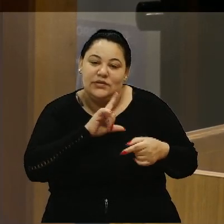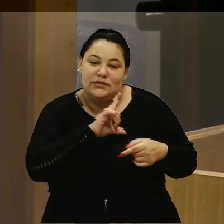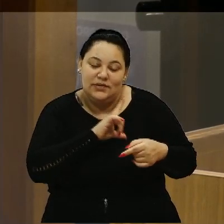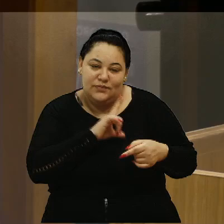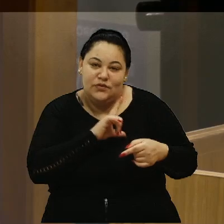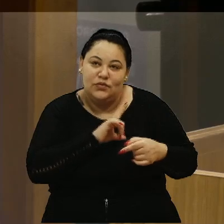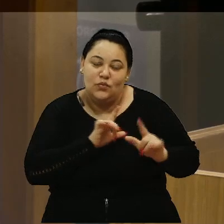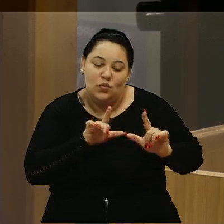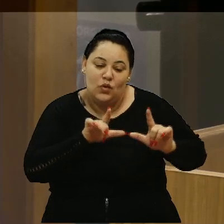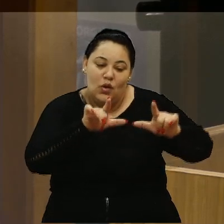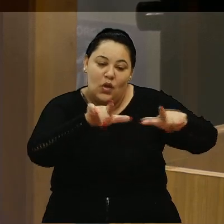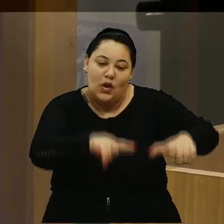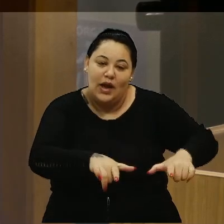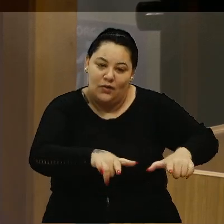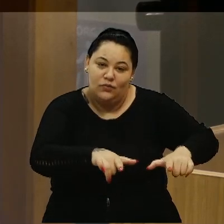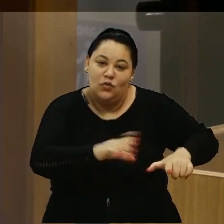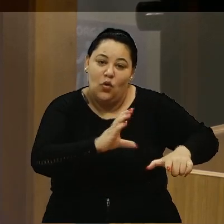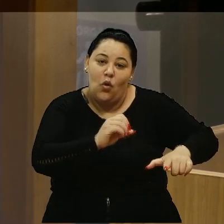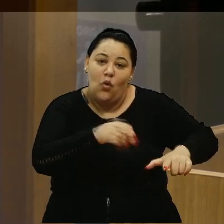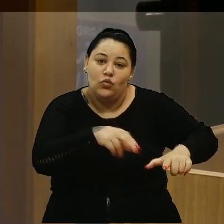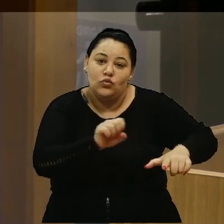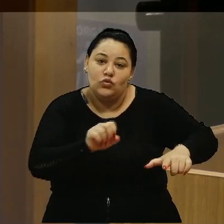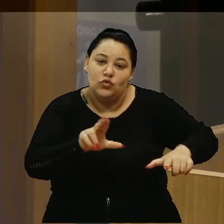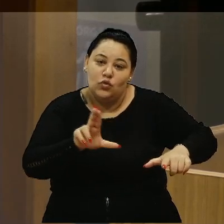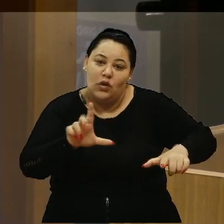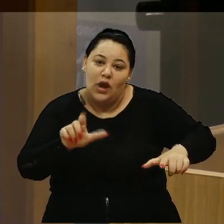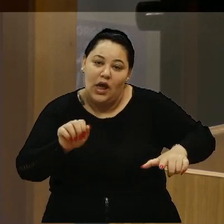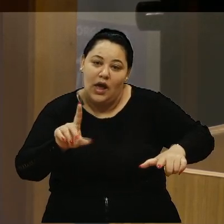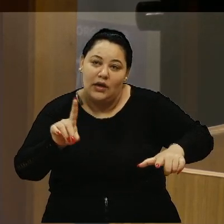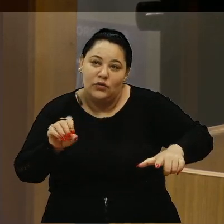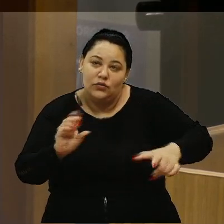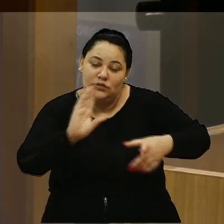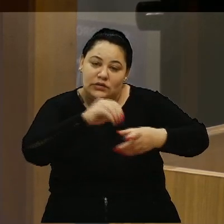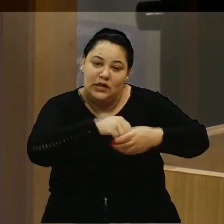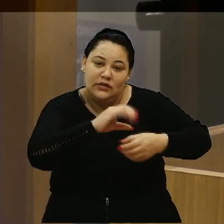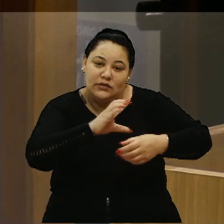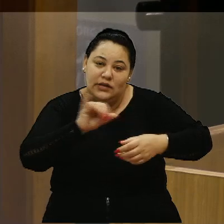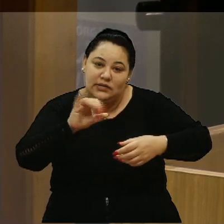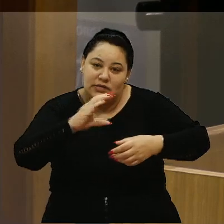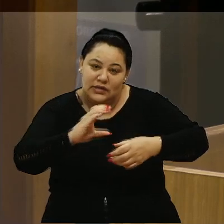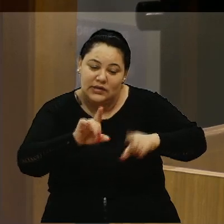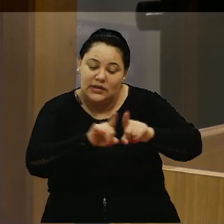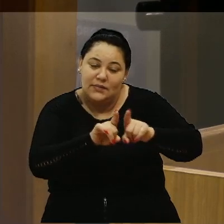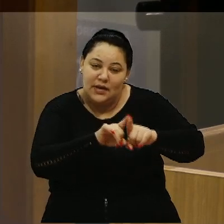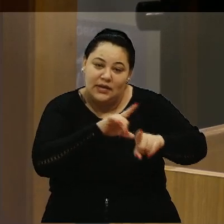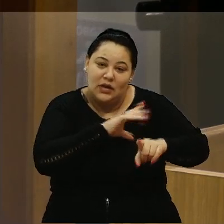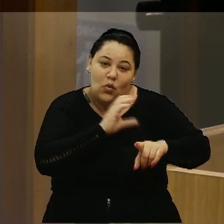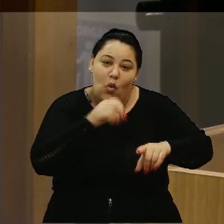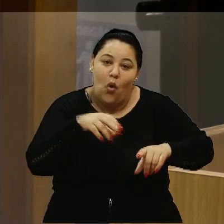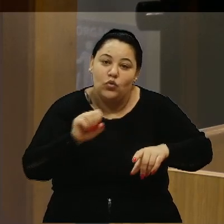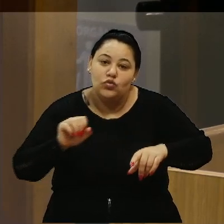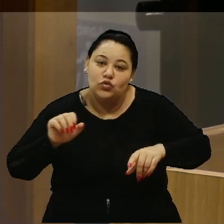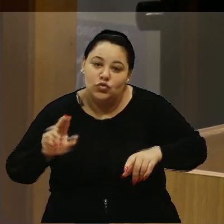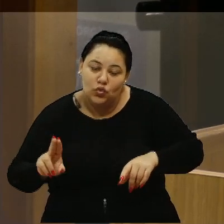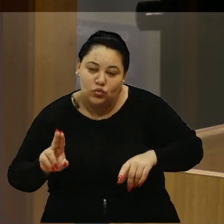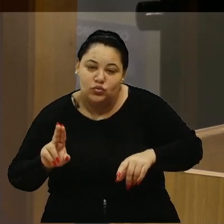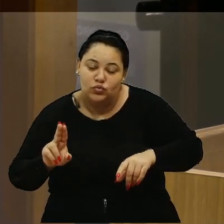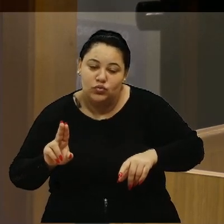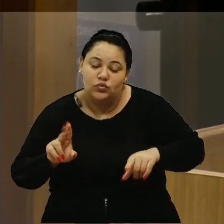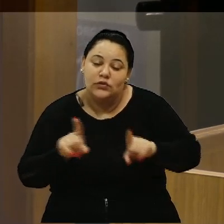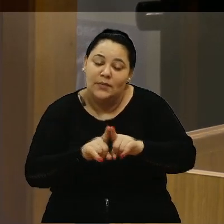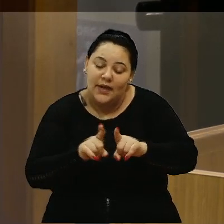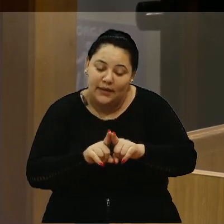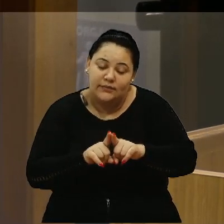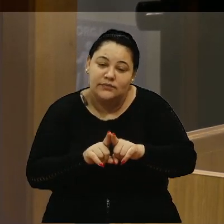honorário em nossa cidade, que se localiza na SIC. E temos um cônsul honorário. Então, toda